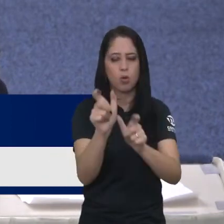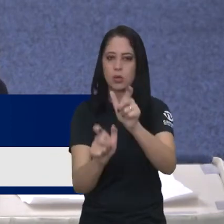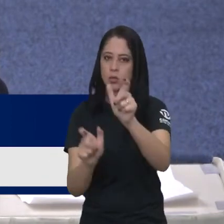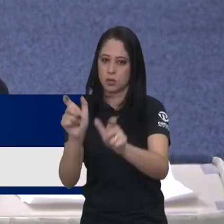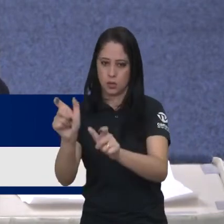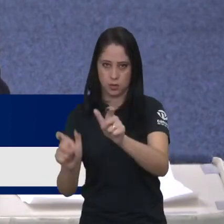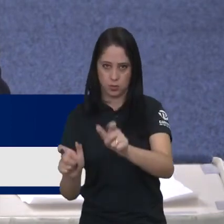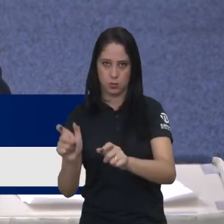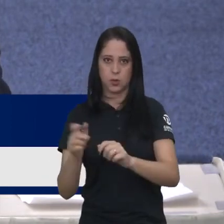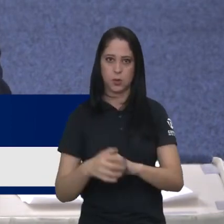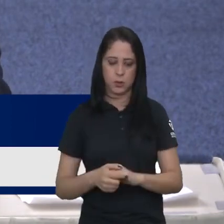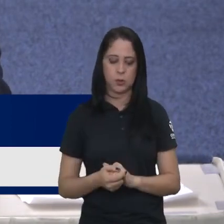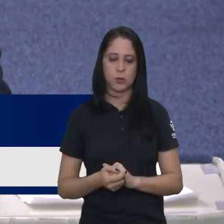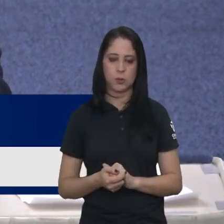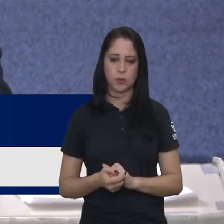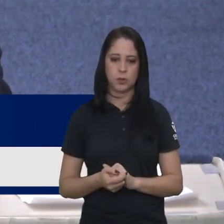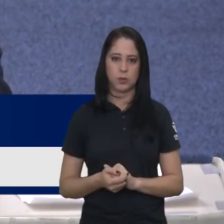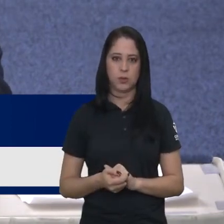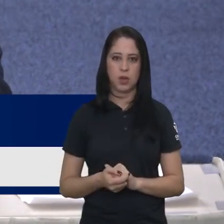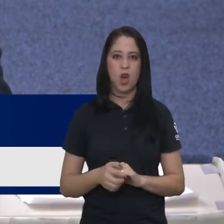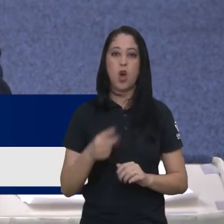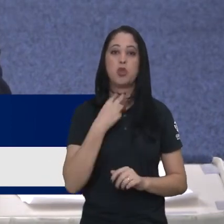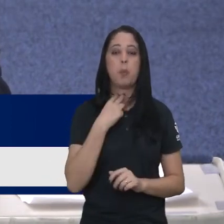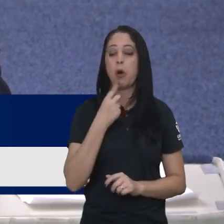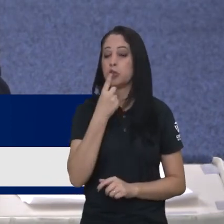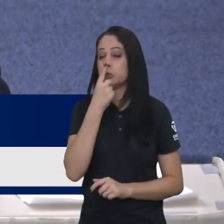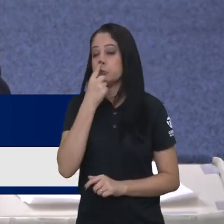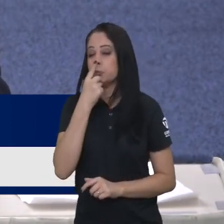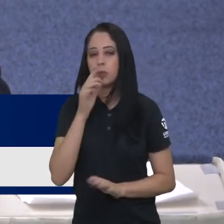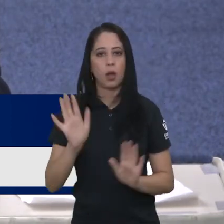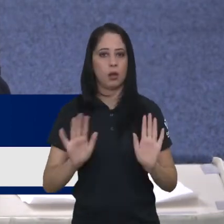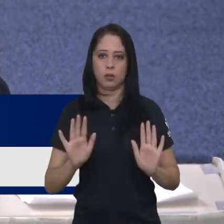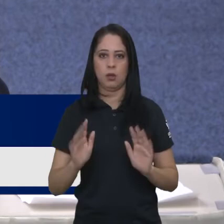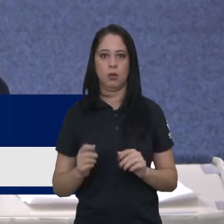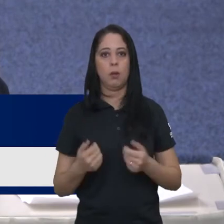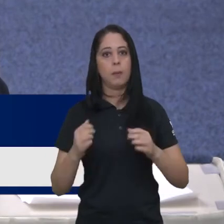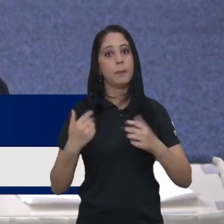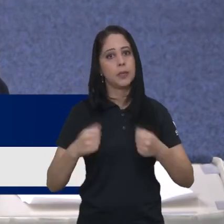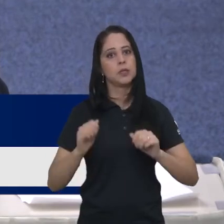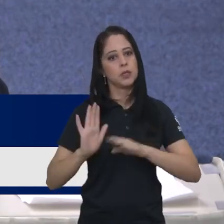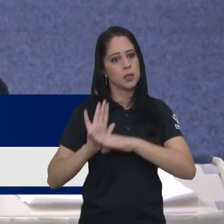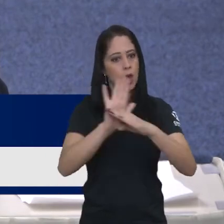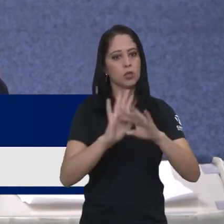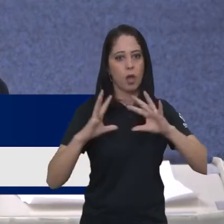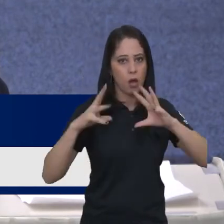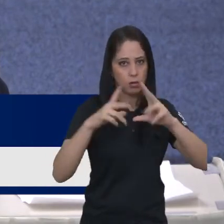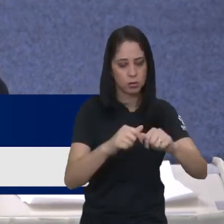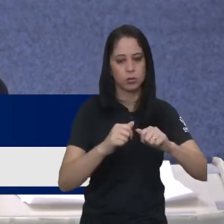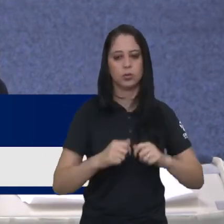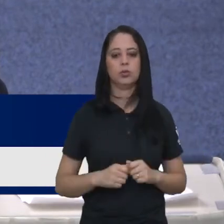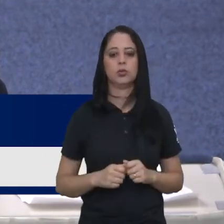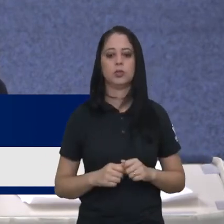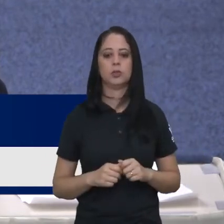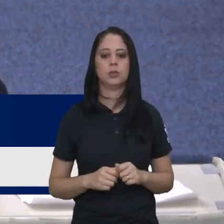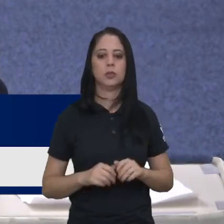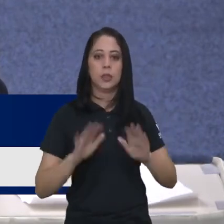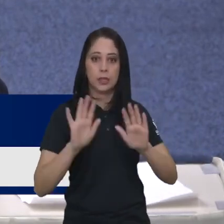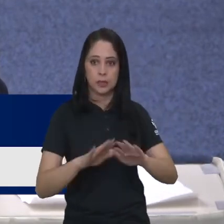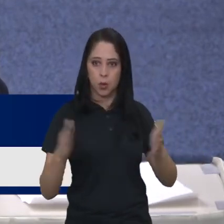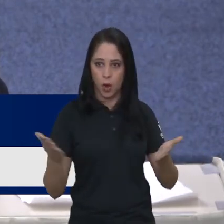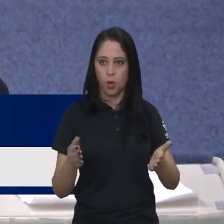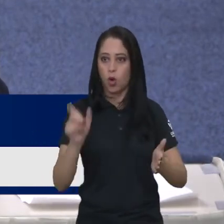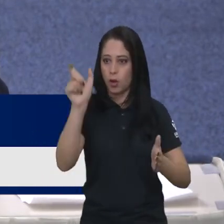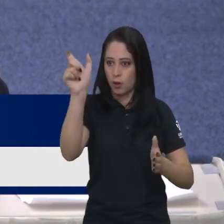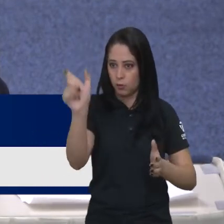pessoas sem individualizar essas soluções. então, o trabalho da comissão vai ser documentar